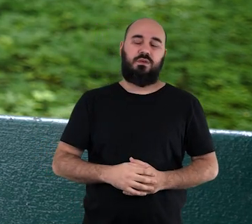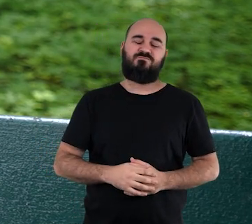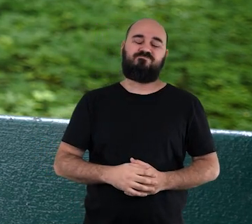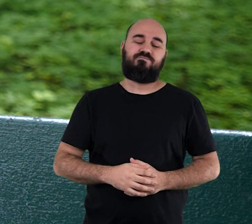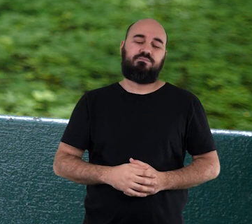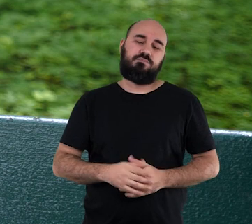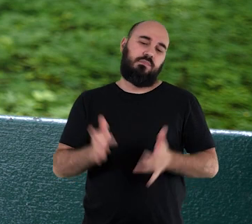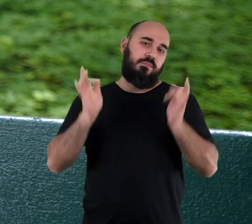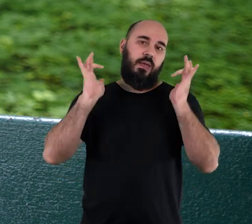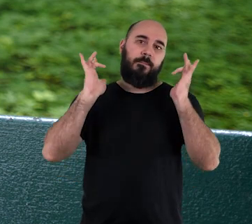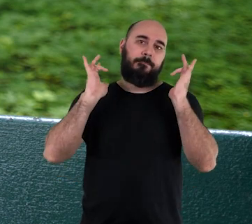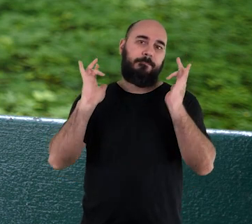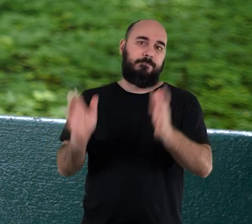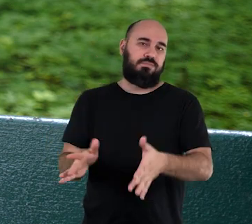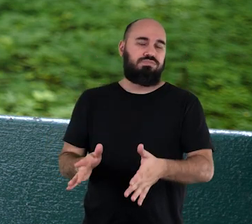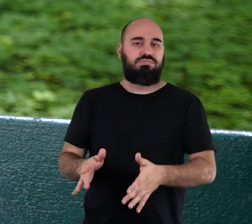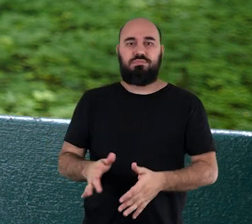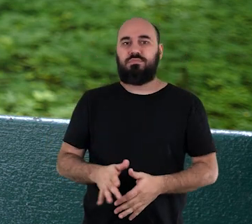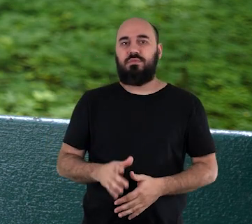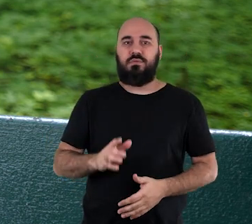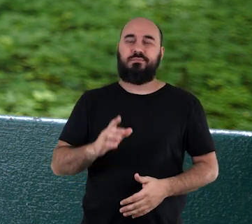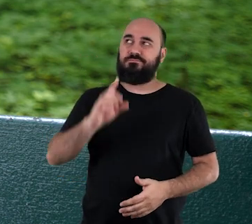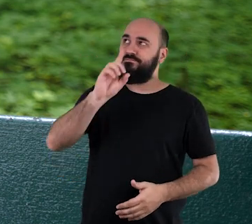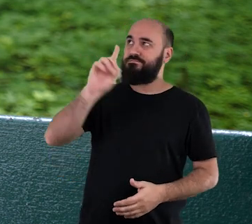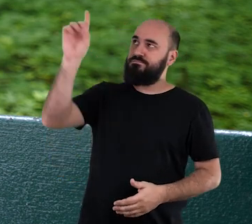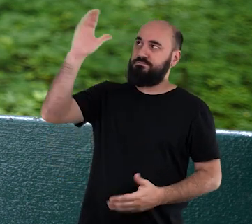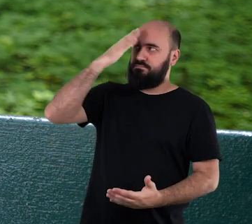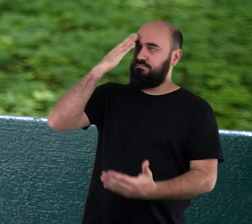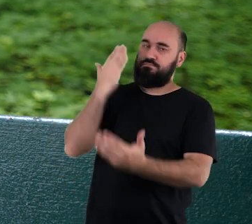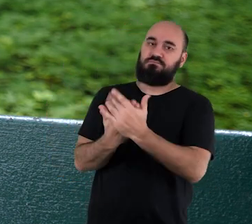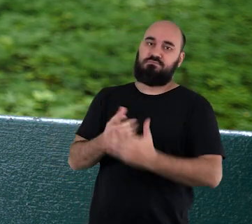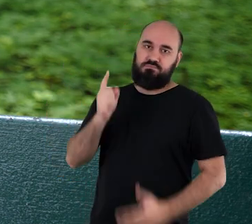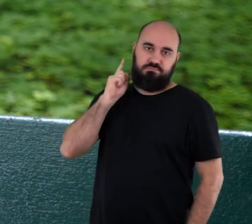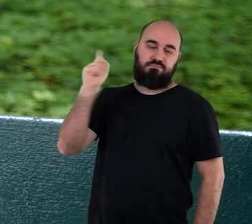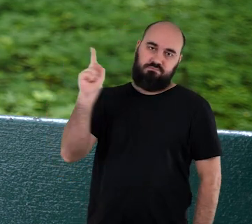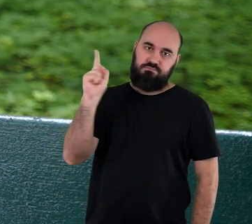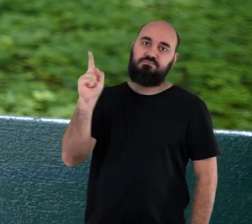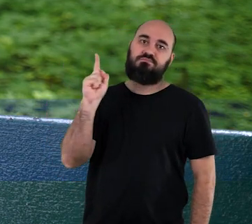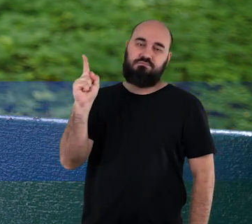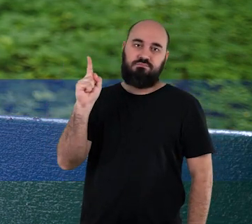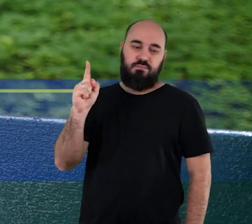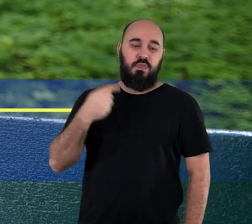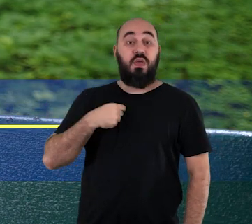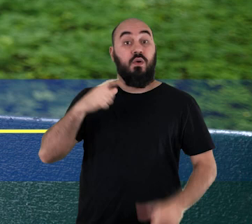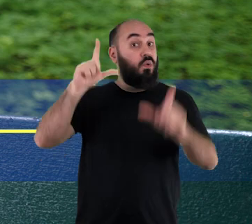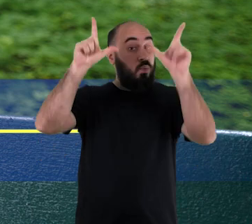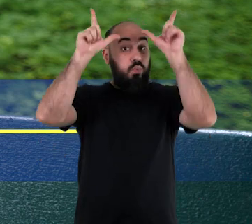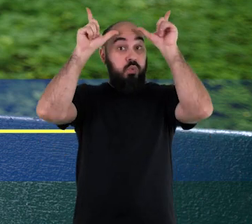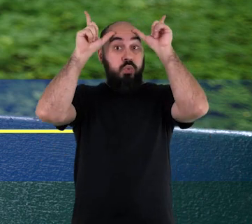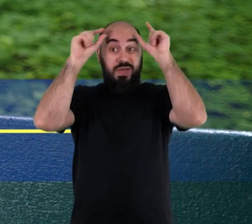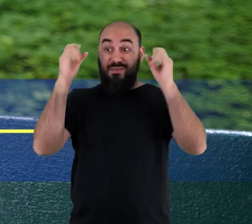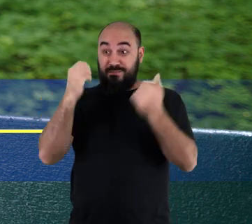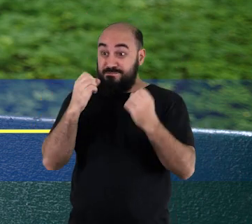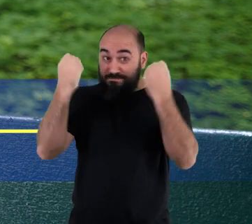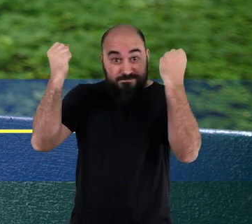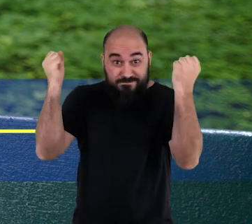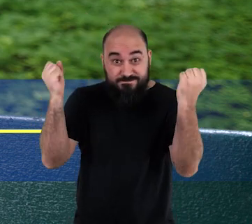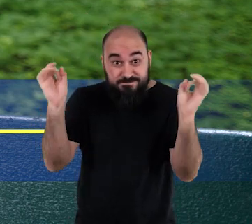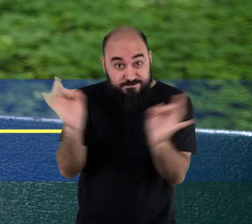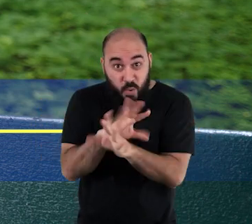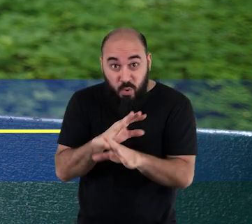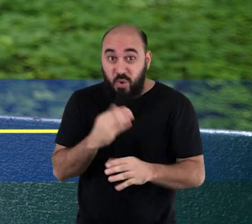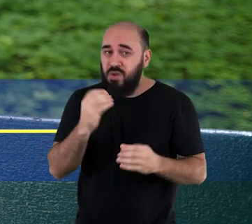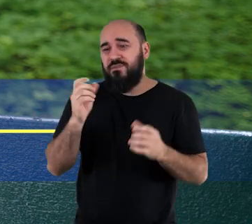mão daquela vaga de emprego e confiar em Deus. Eu me senti um alívio muito grande, uma paz no